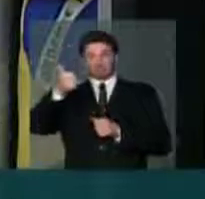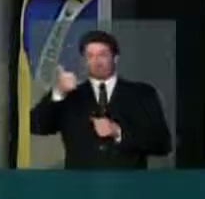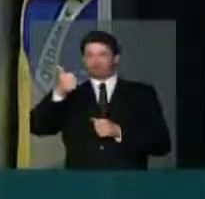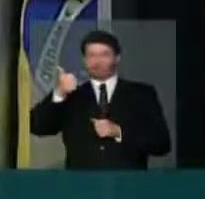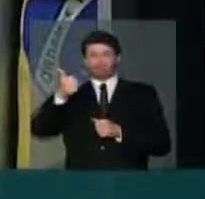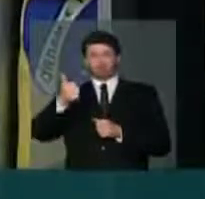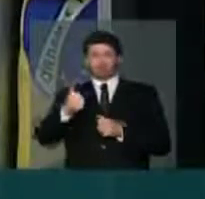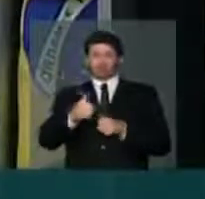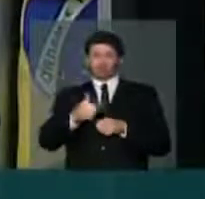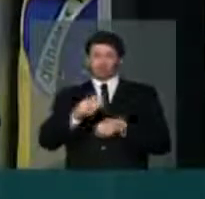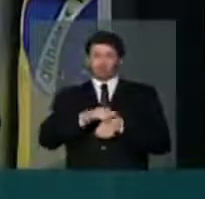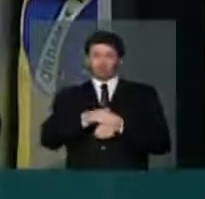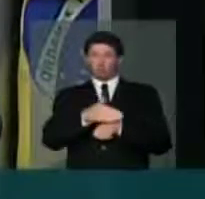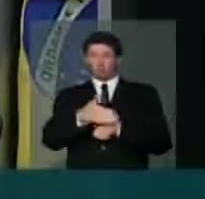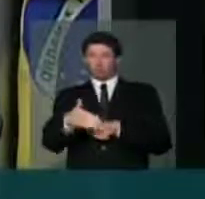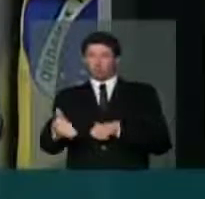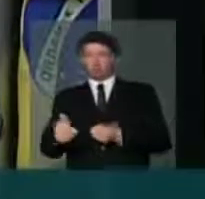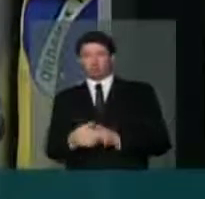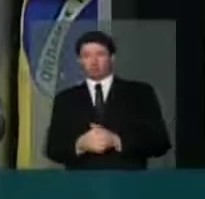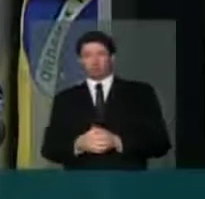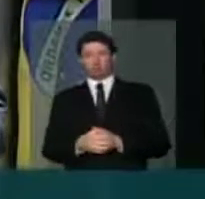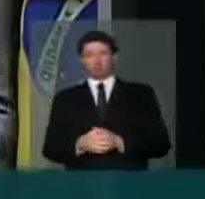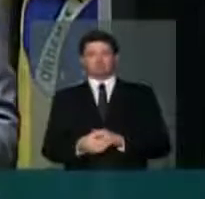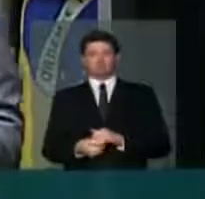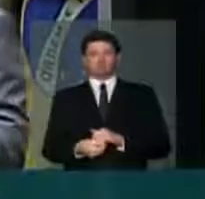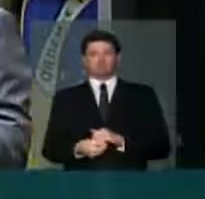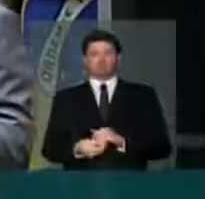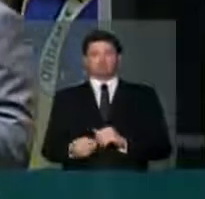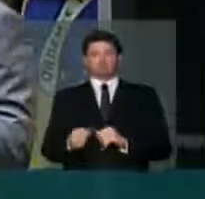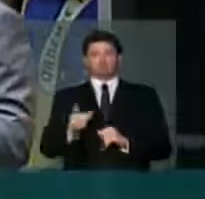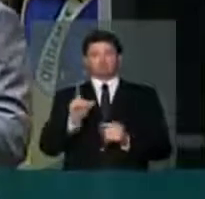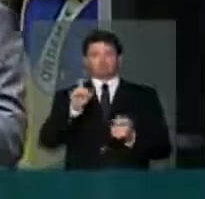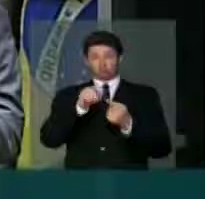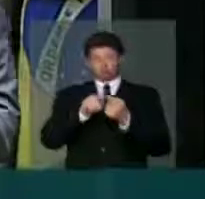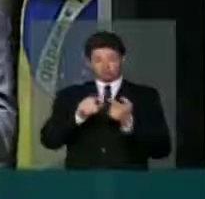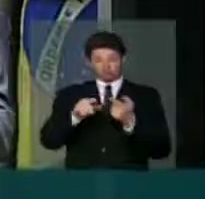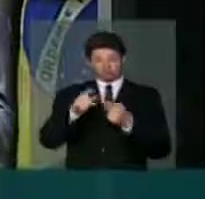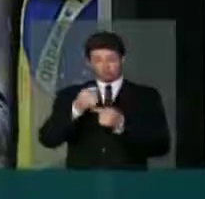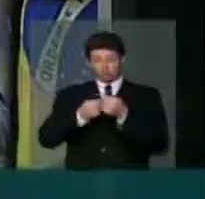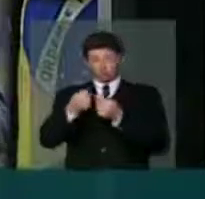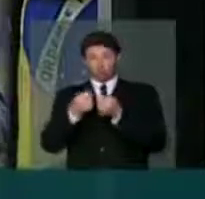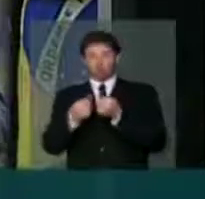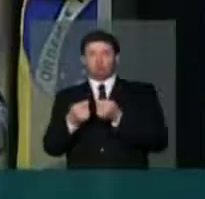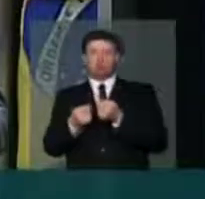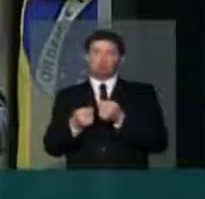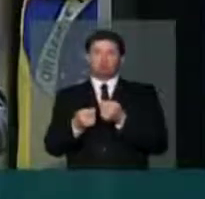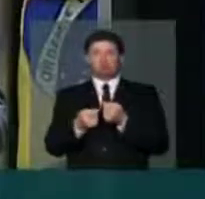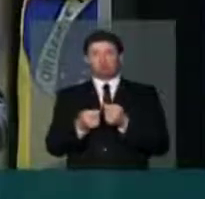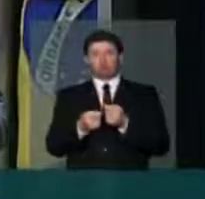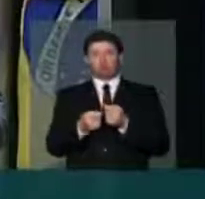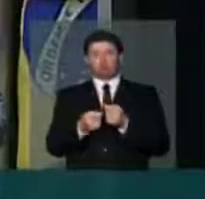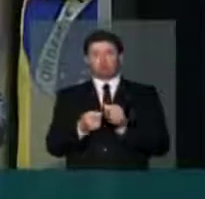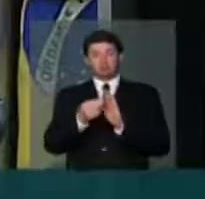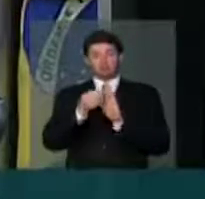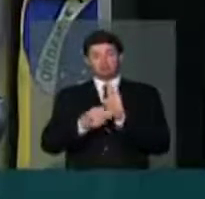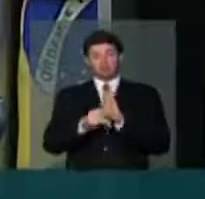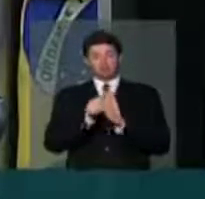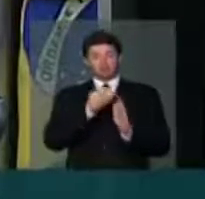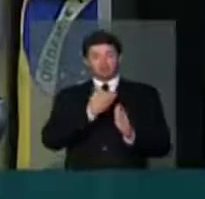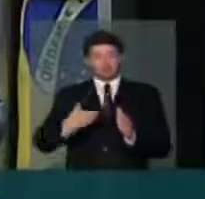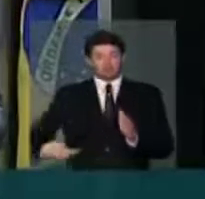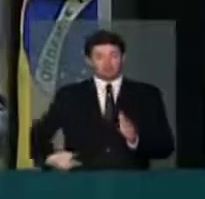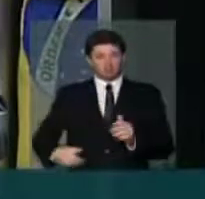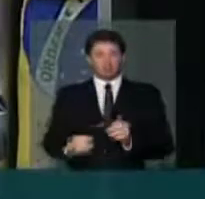por enquanto, pelo menos. Do ponto de vista econômico, as medidas do